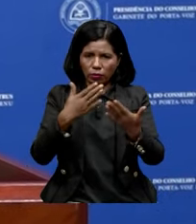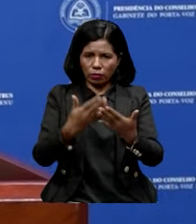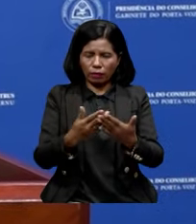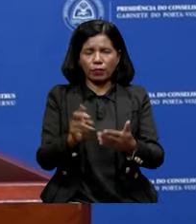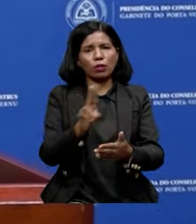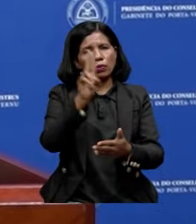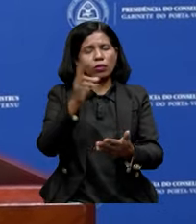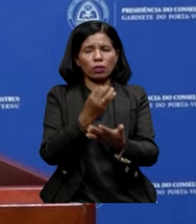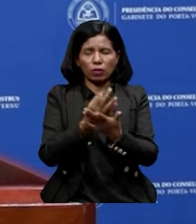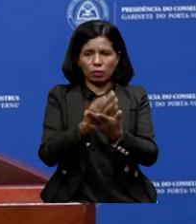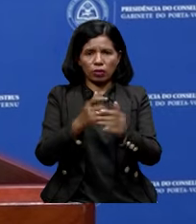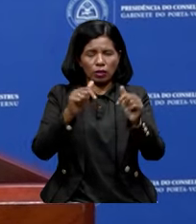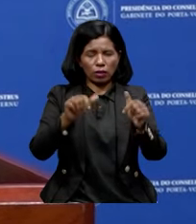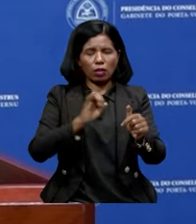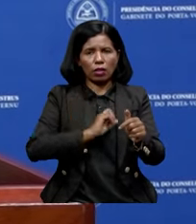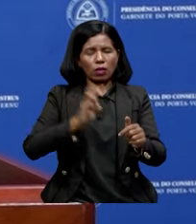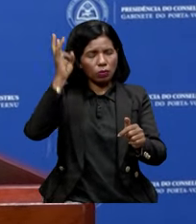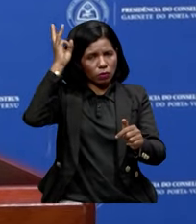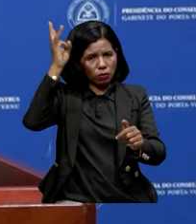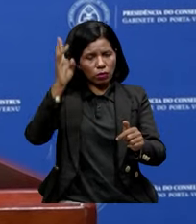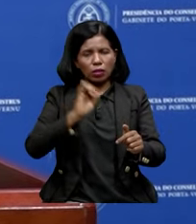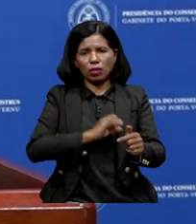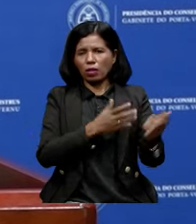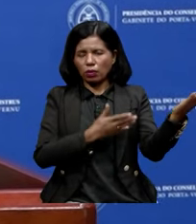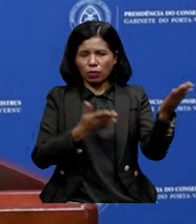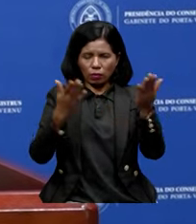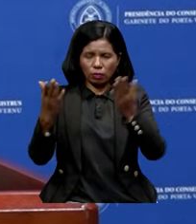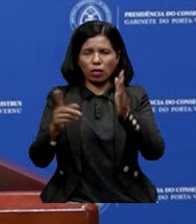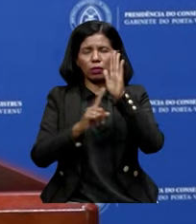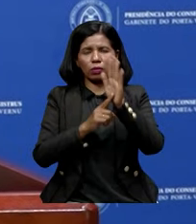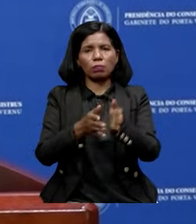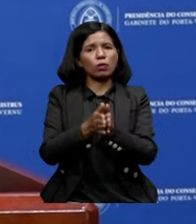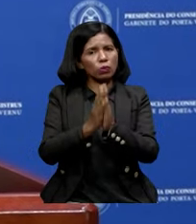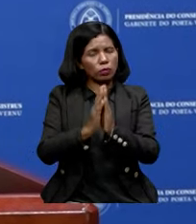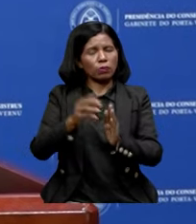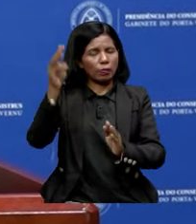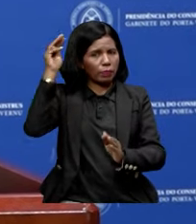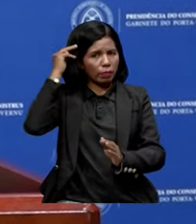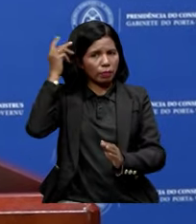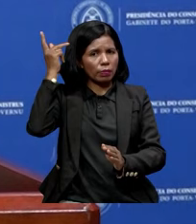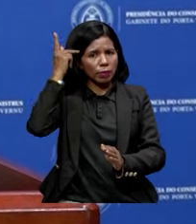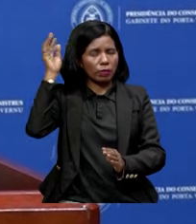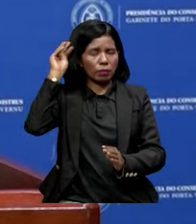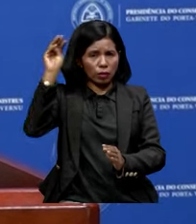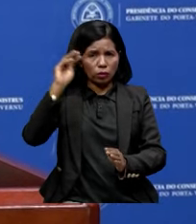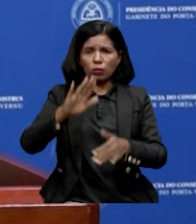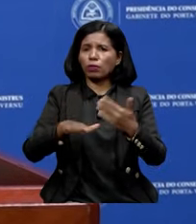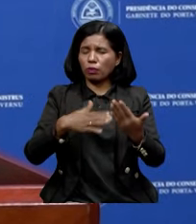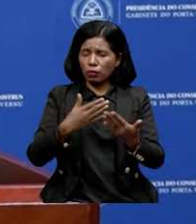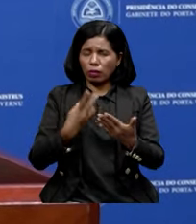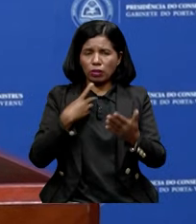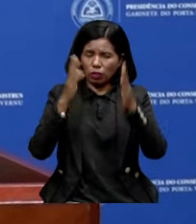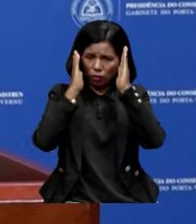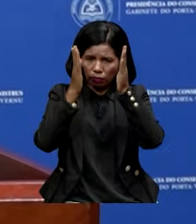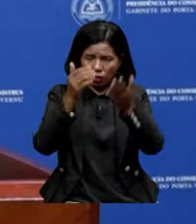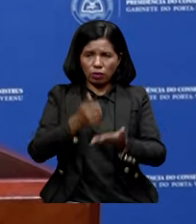Execução orçamento ira nem ao preocupa e ao lori mais me consulta ao senhor primeiro-ministro que ataca em geral e da tal